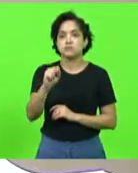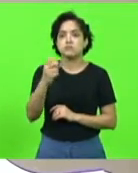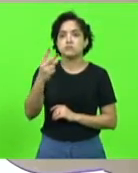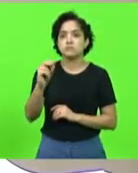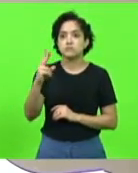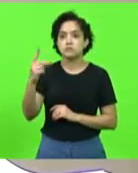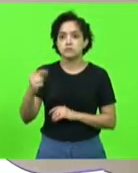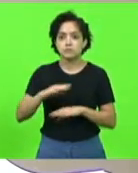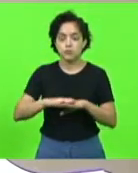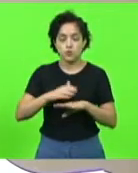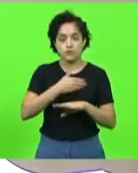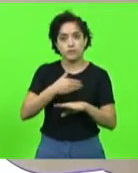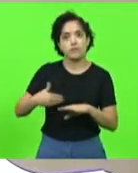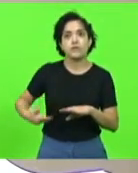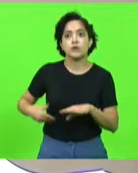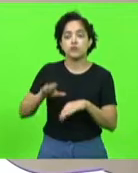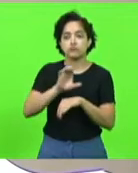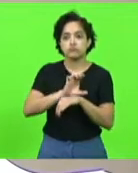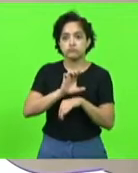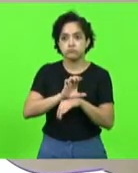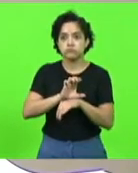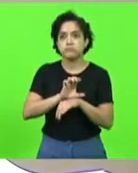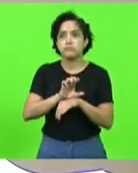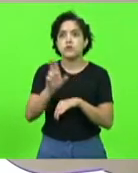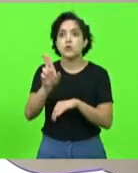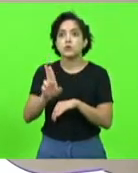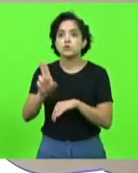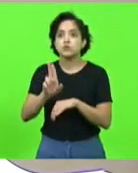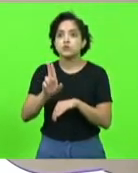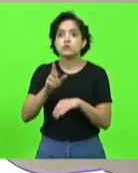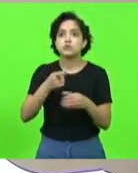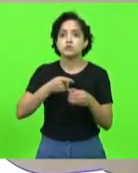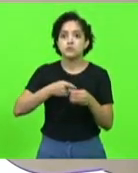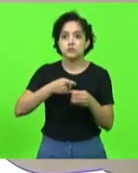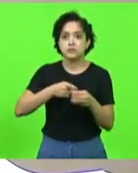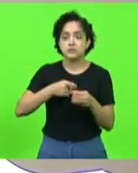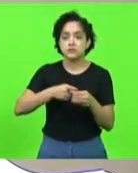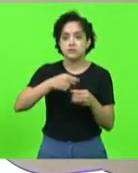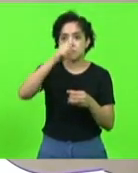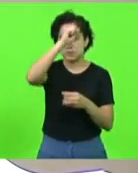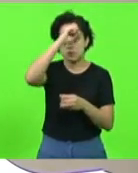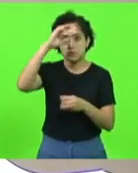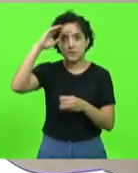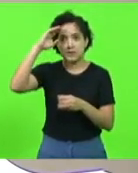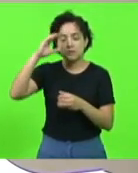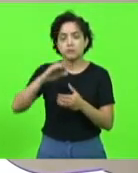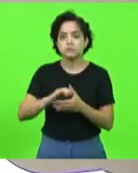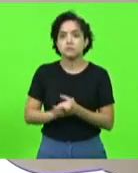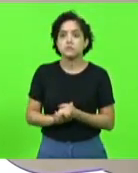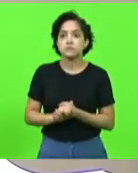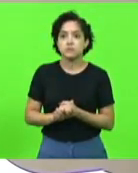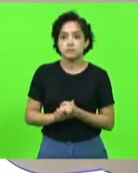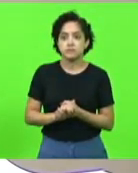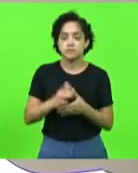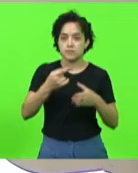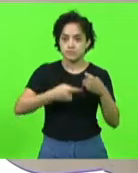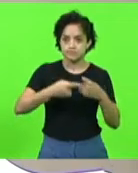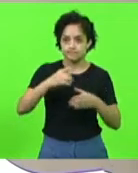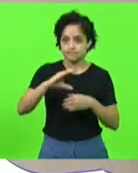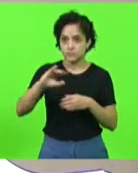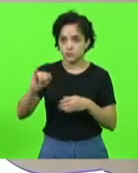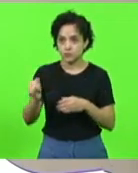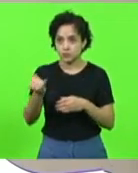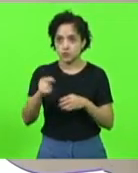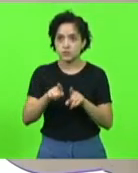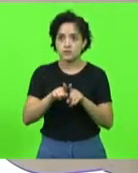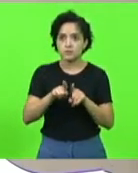Autor, governo do Estado. Autoriza a cessão de uso de imóvel no município de São Carlos, com pareceres favoráveis às comissões de Constituição e